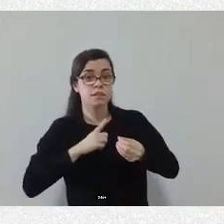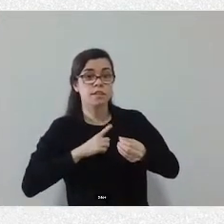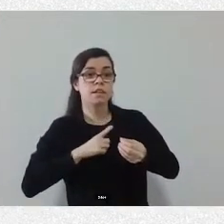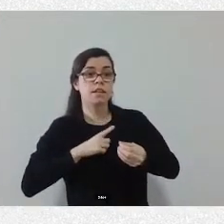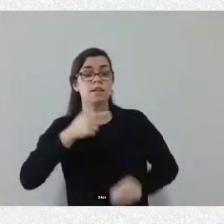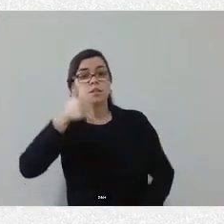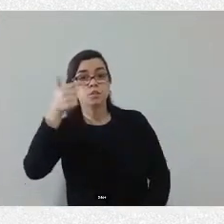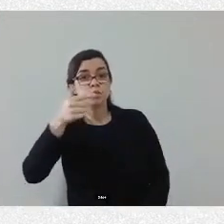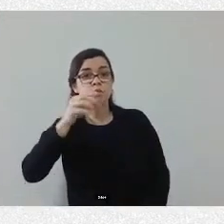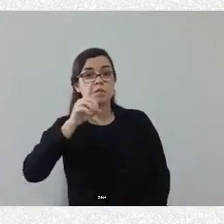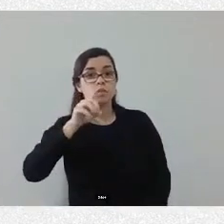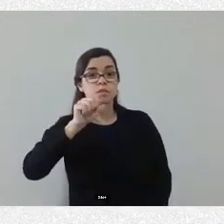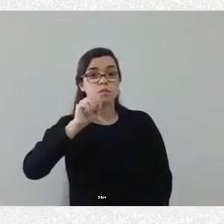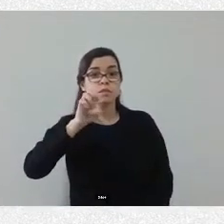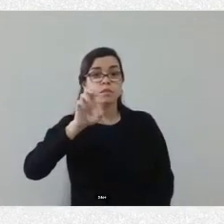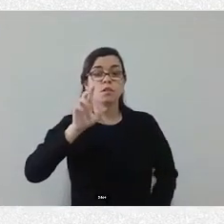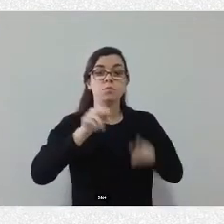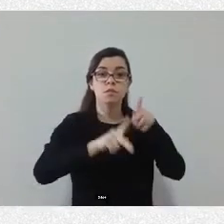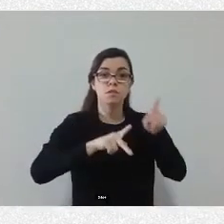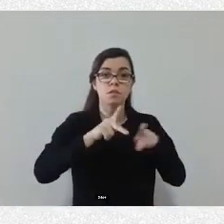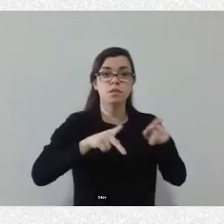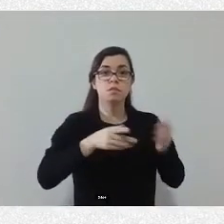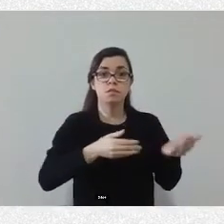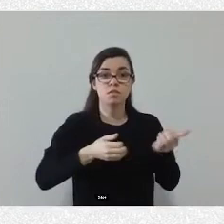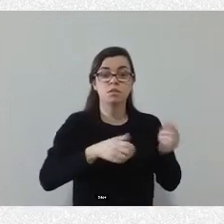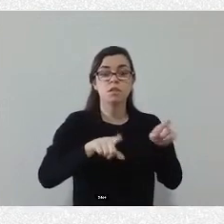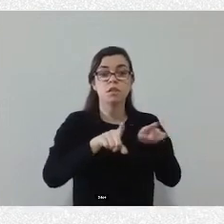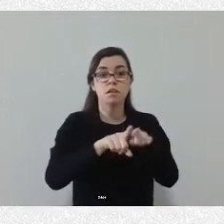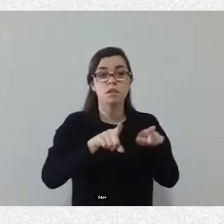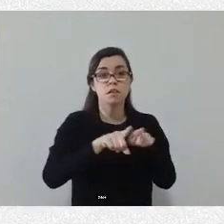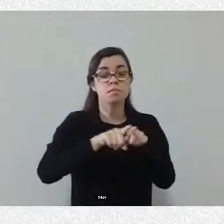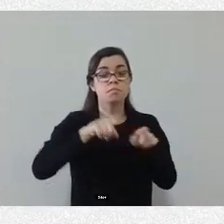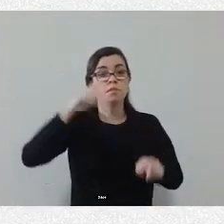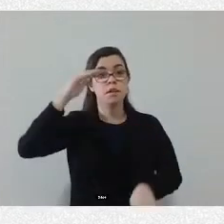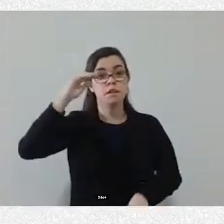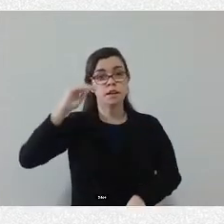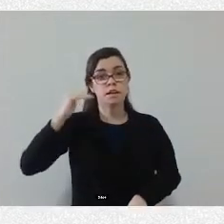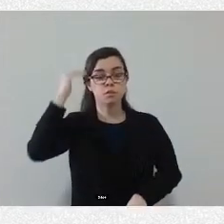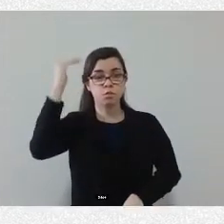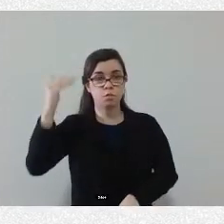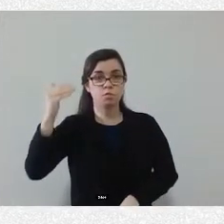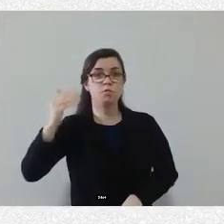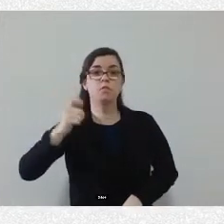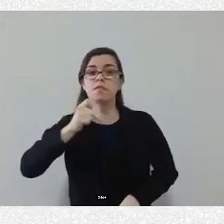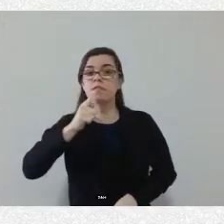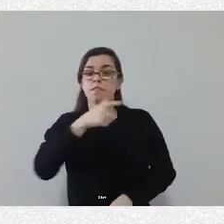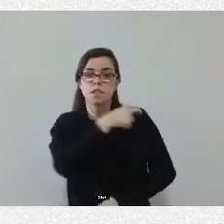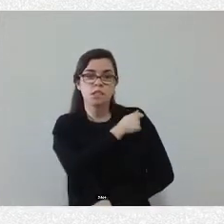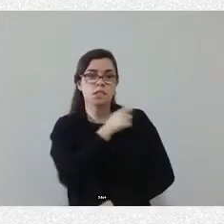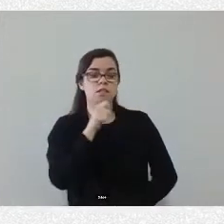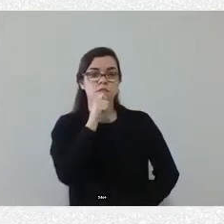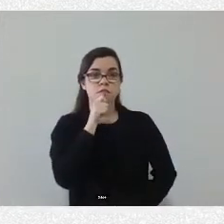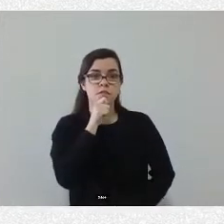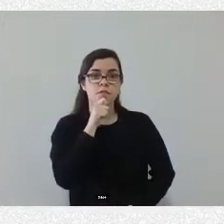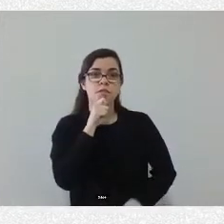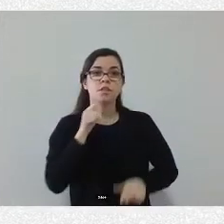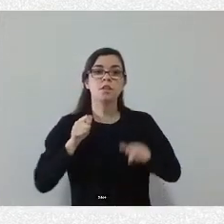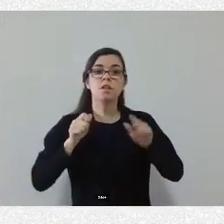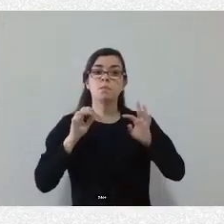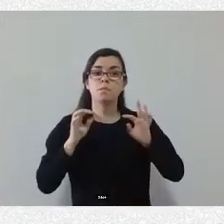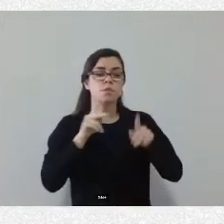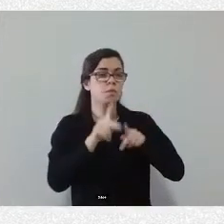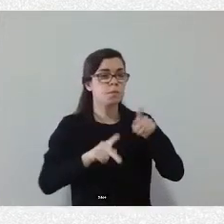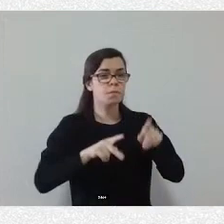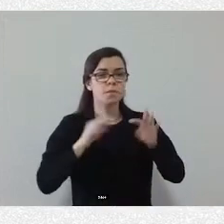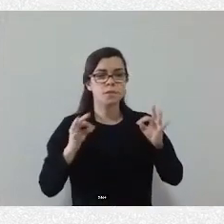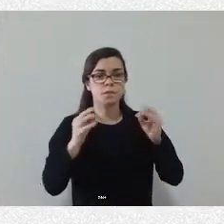de adolescentes e adultos que não haviam sido vacinados ainda, né? Deixar bem claro que inclui toda a população de Toledo elegível que não tinha